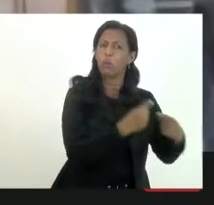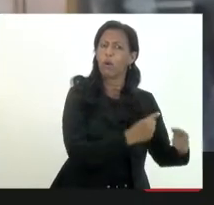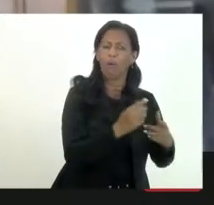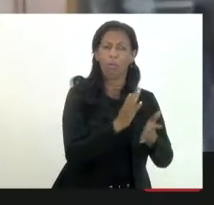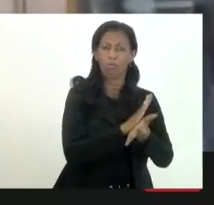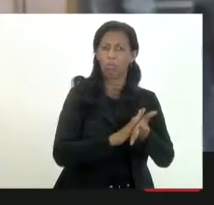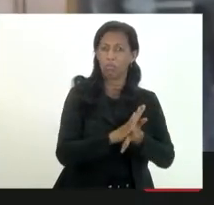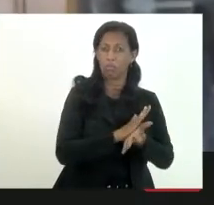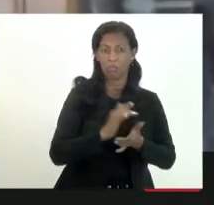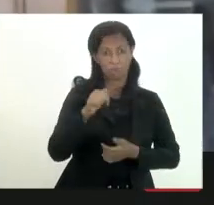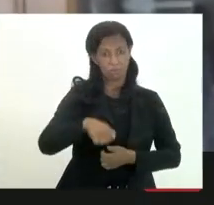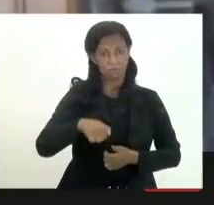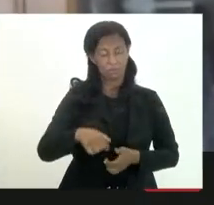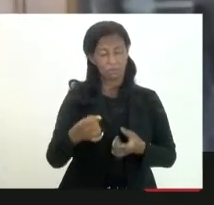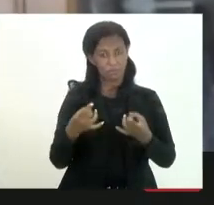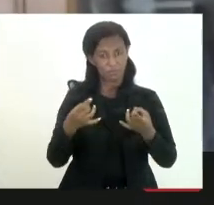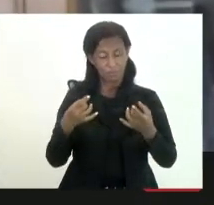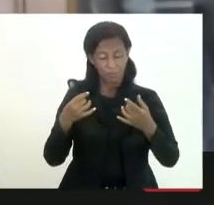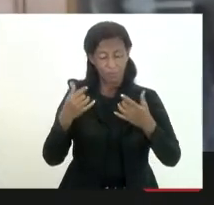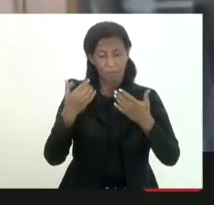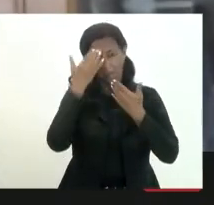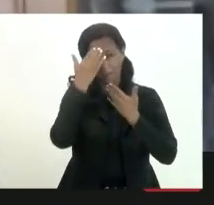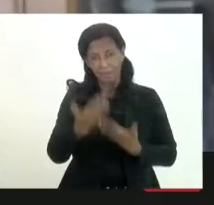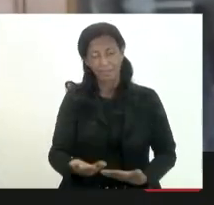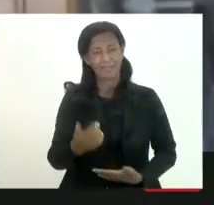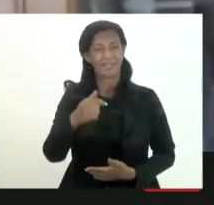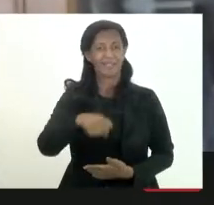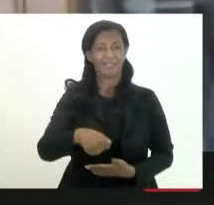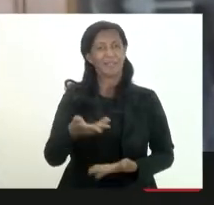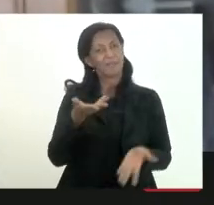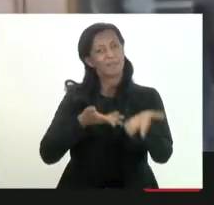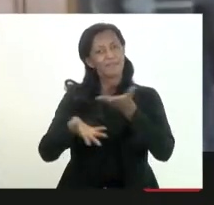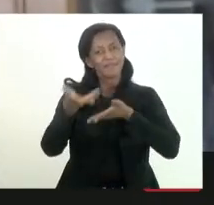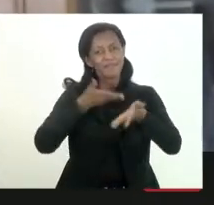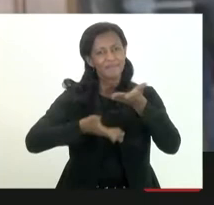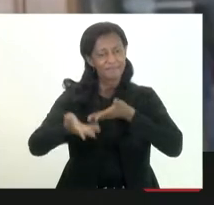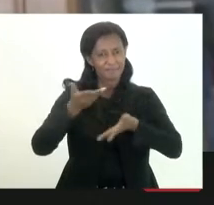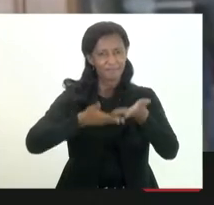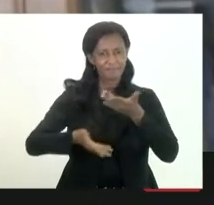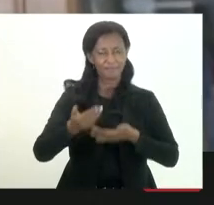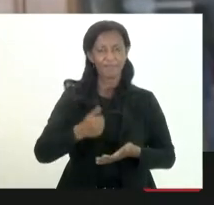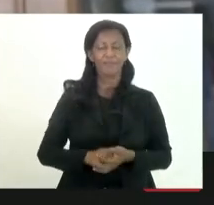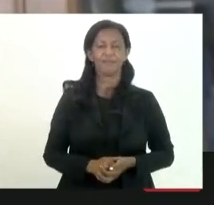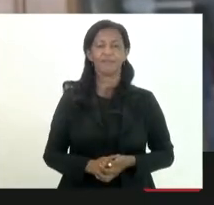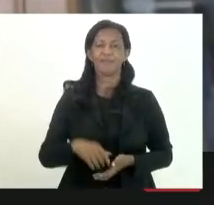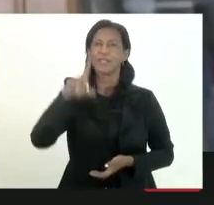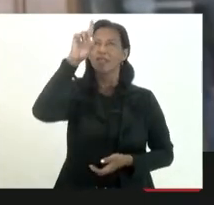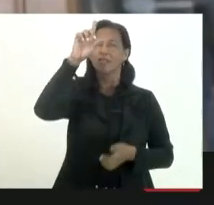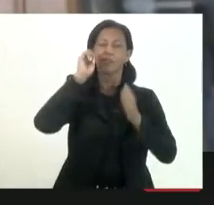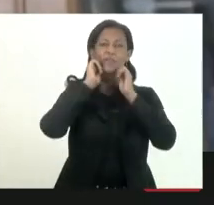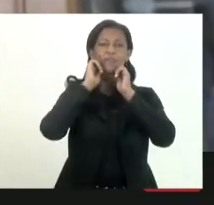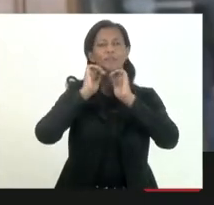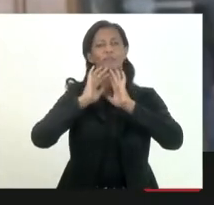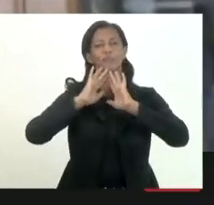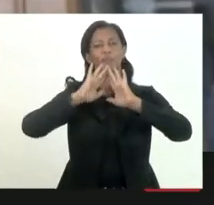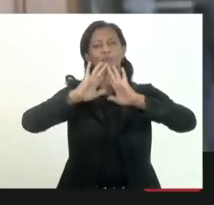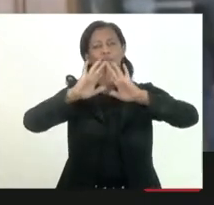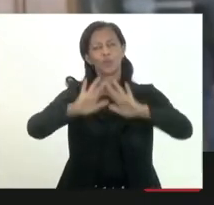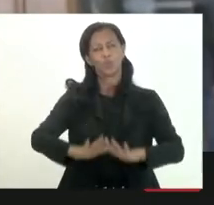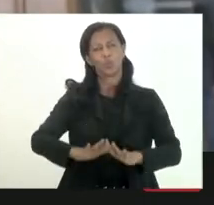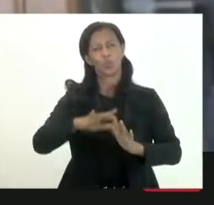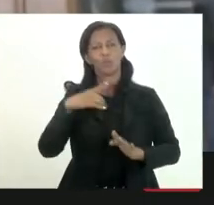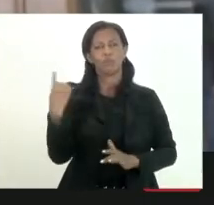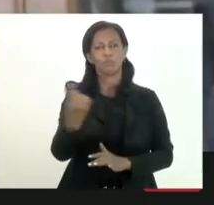Então, eu quero deixar aqui o meu agradecimento pela participação e que Deus abençoe o nosso